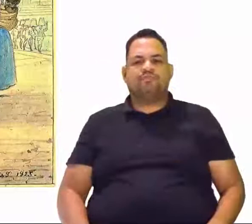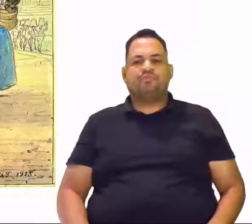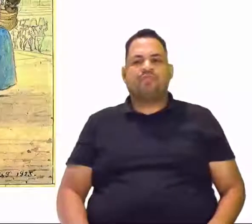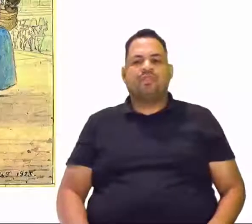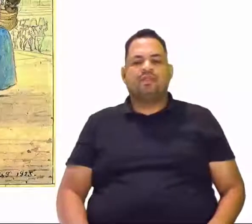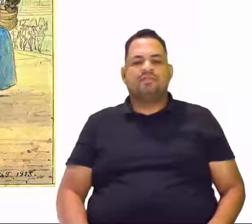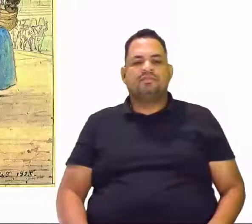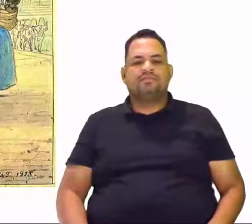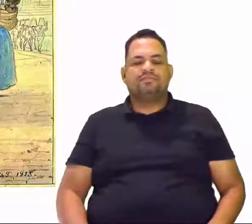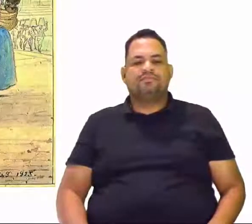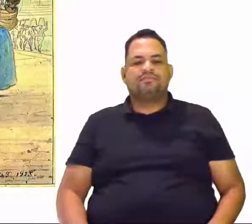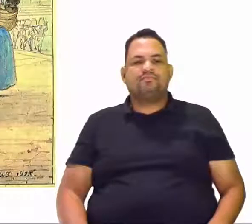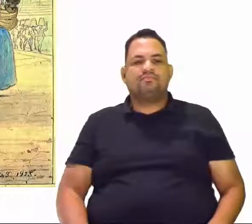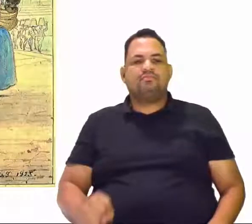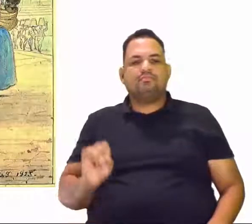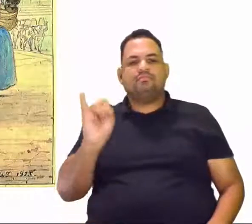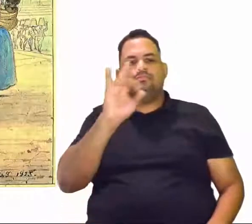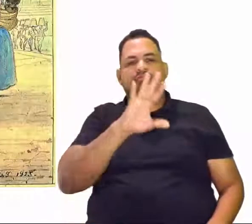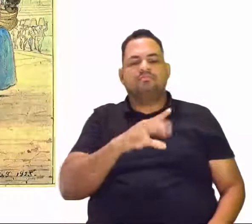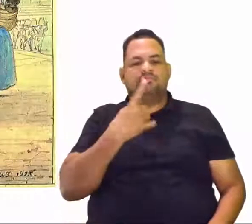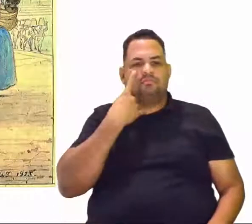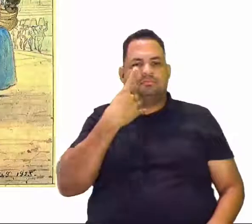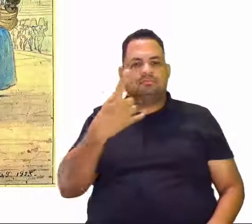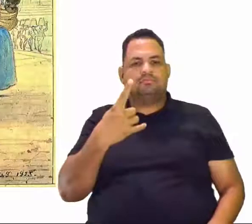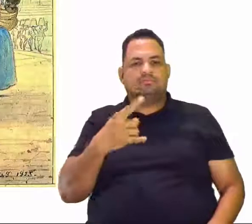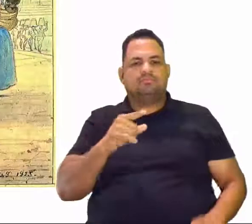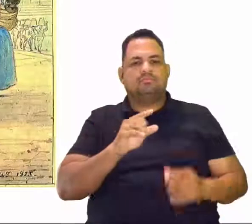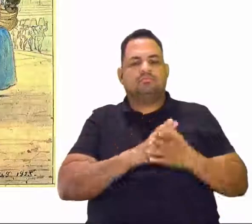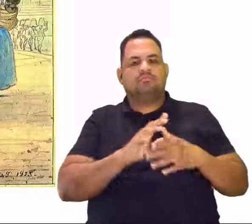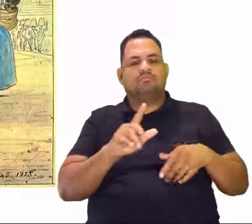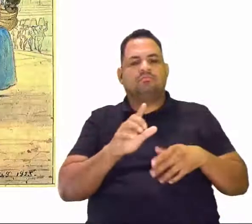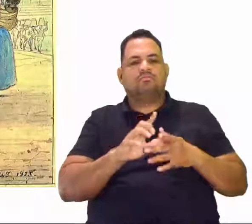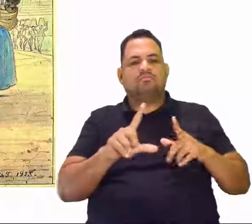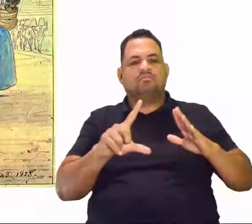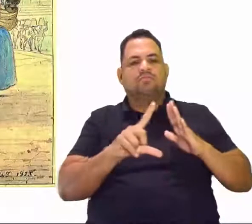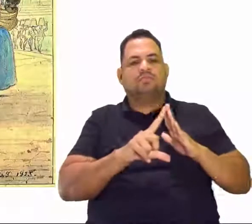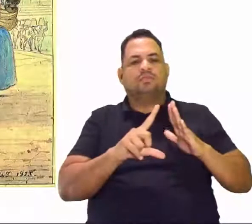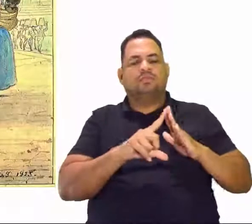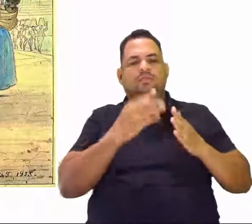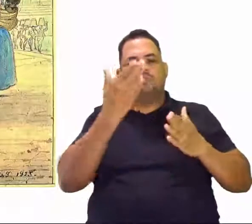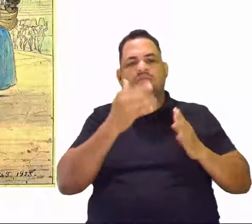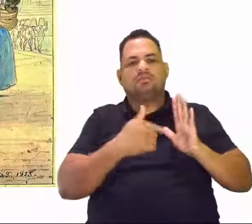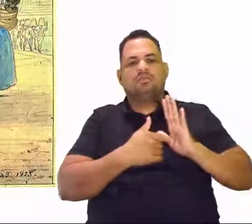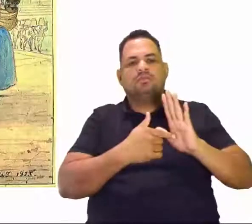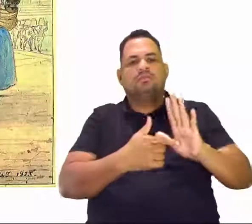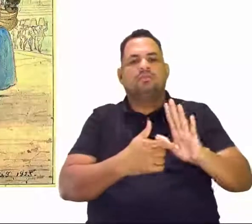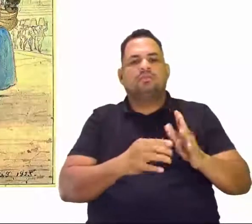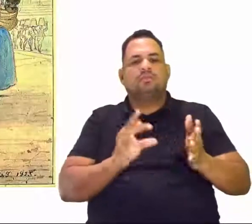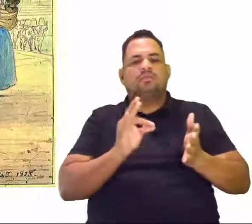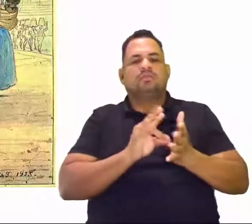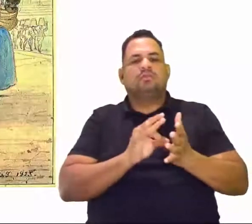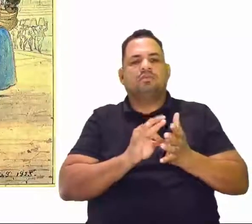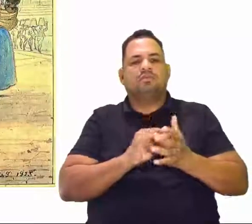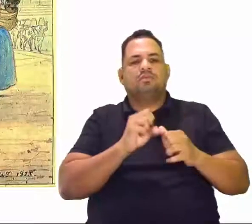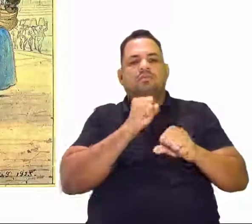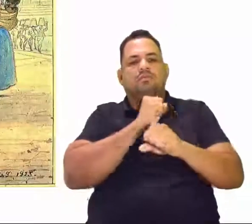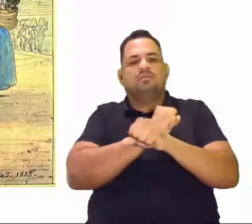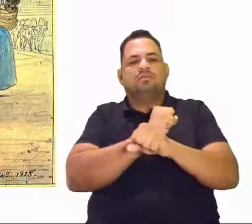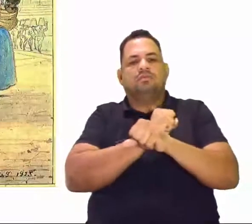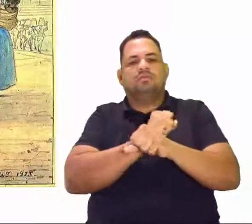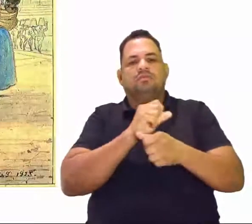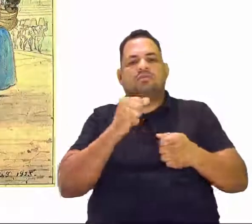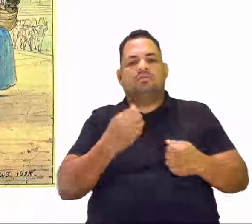mais aqui outra imagem né uma loja de tabaco você não na realidade aí dos dos